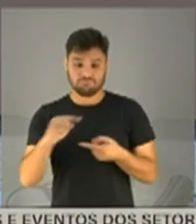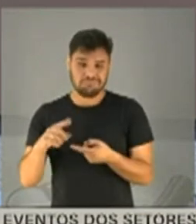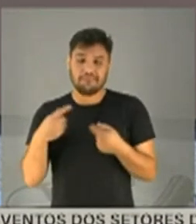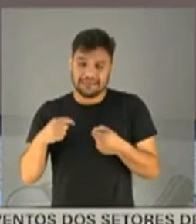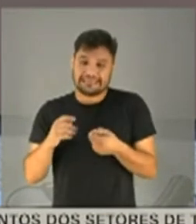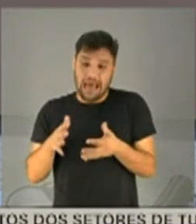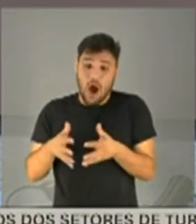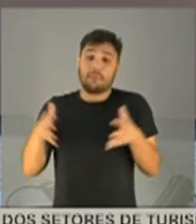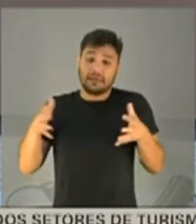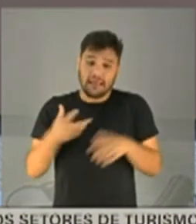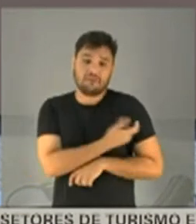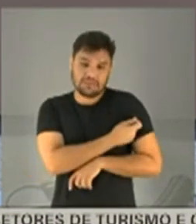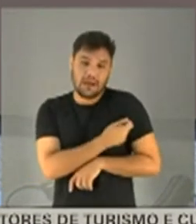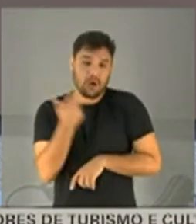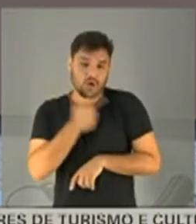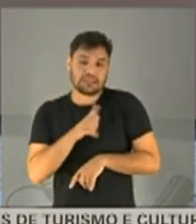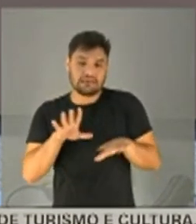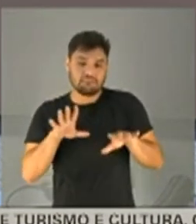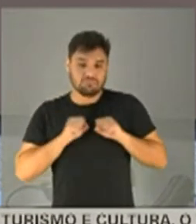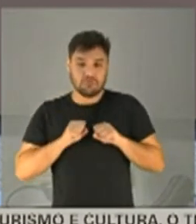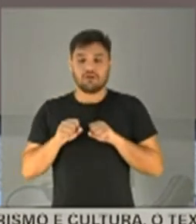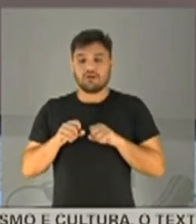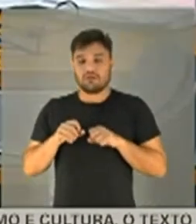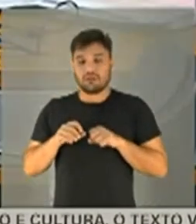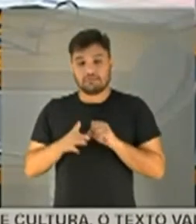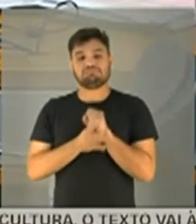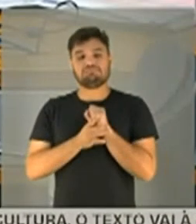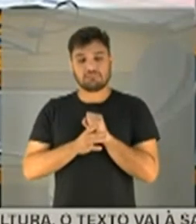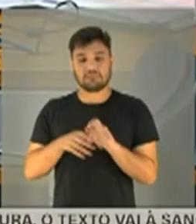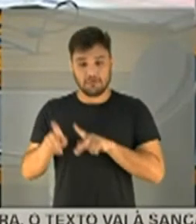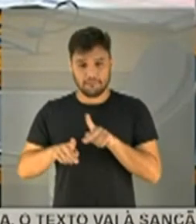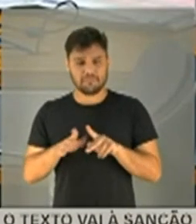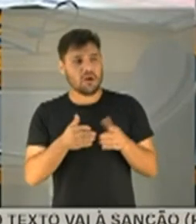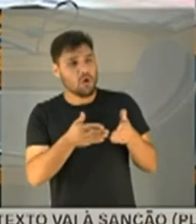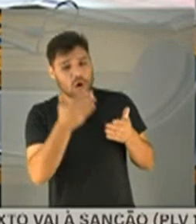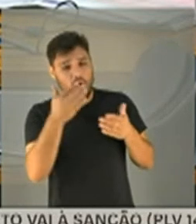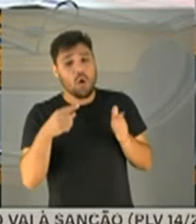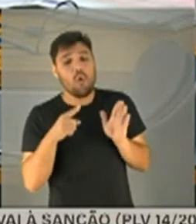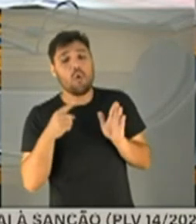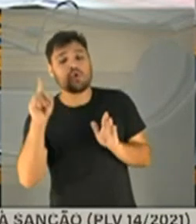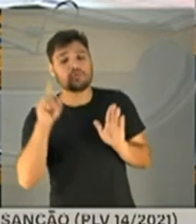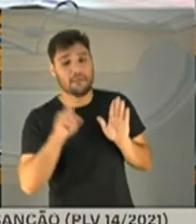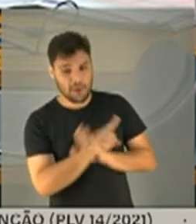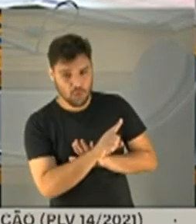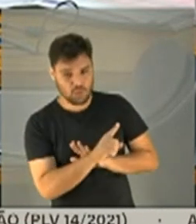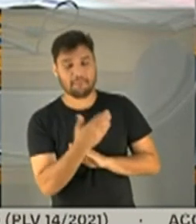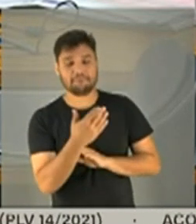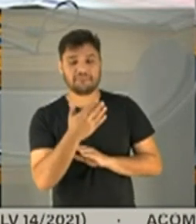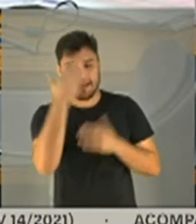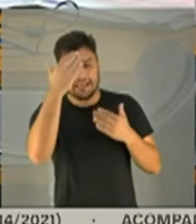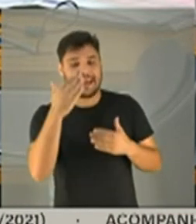caminhar um pouco mais para chegar na imunidade coletiva. A última pergunta, agradecendo a tolerância do senador Humberto Costa.